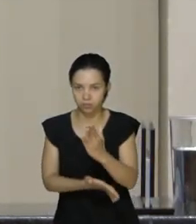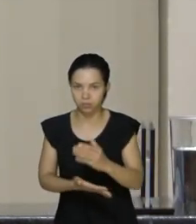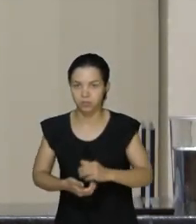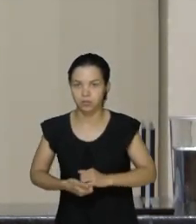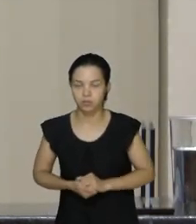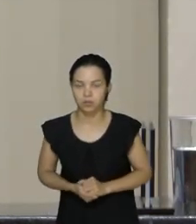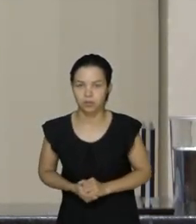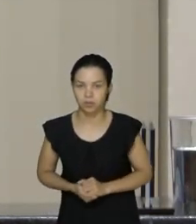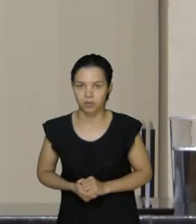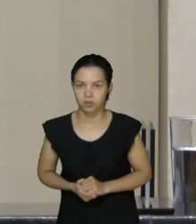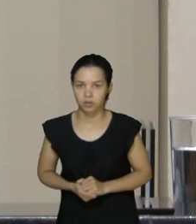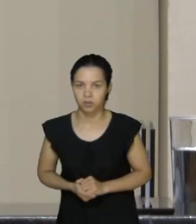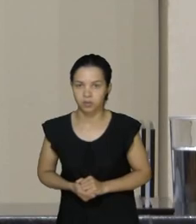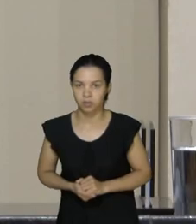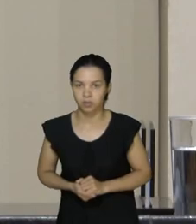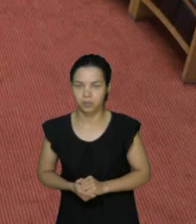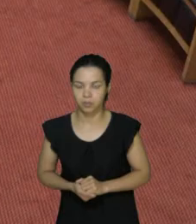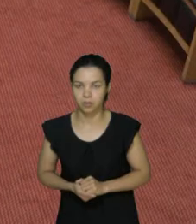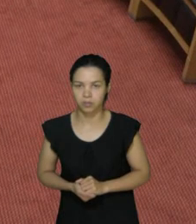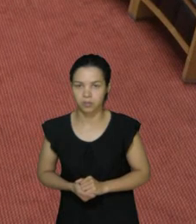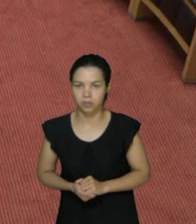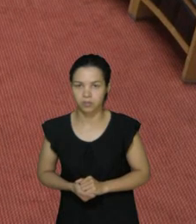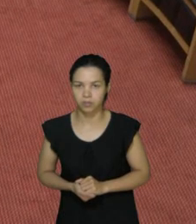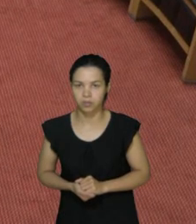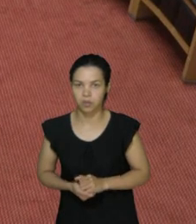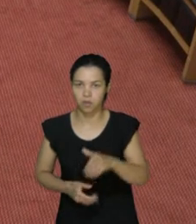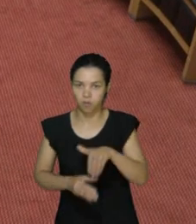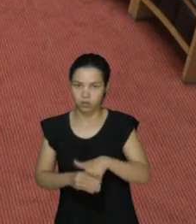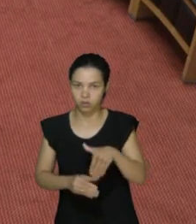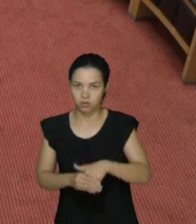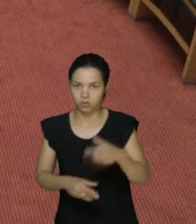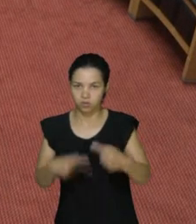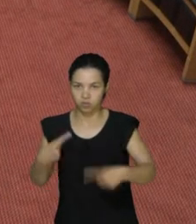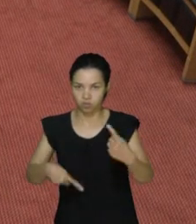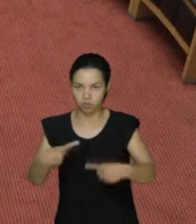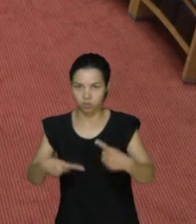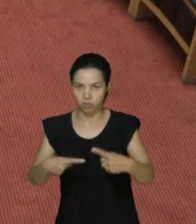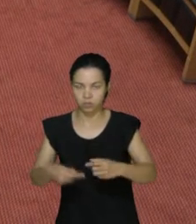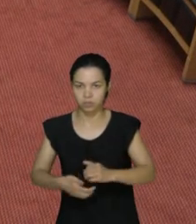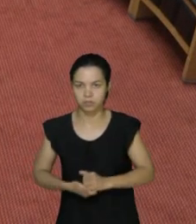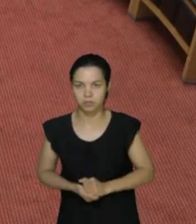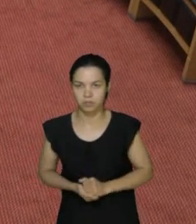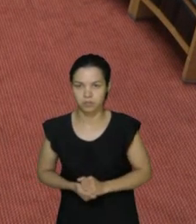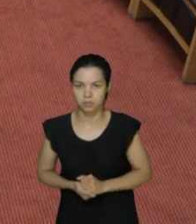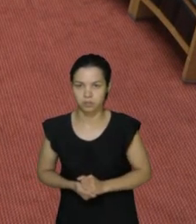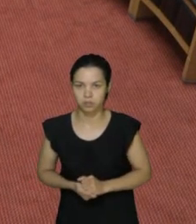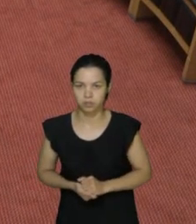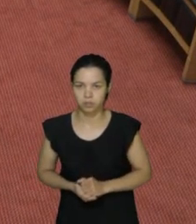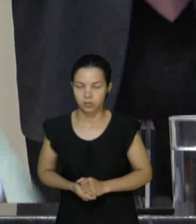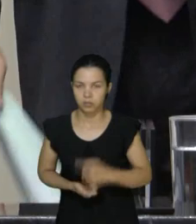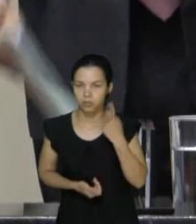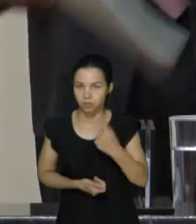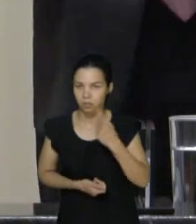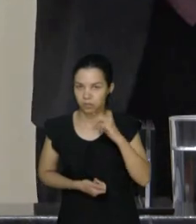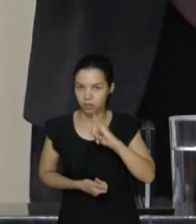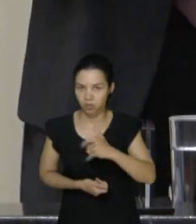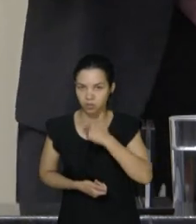voto do deputado Nazareno. Em votação e discussão, deputado, projeto de lei, deputado Jerry